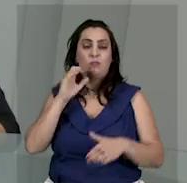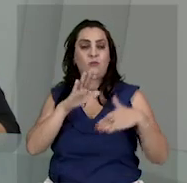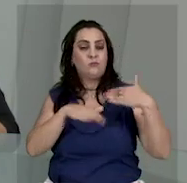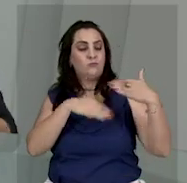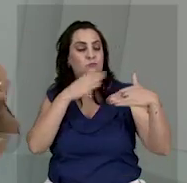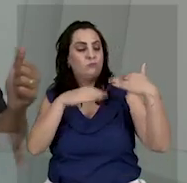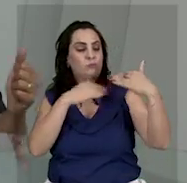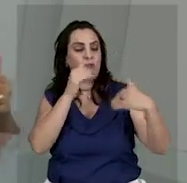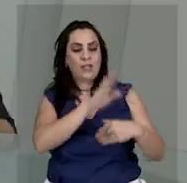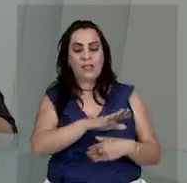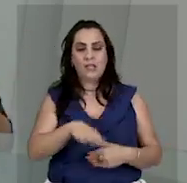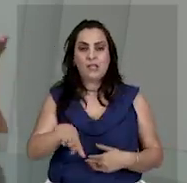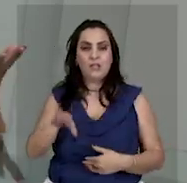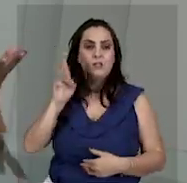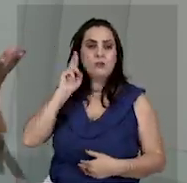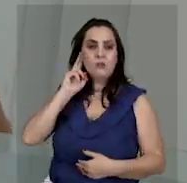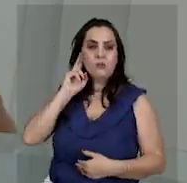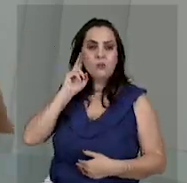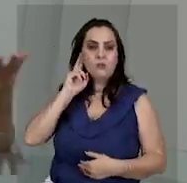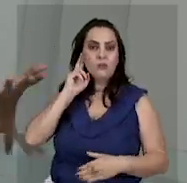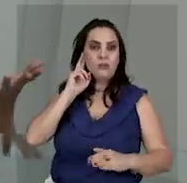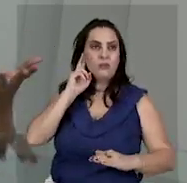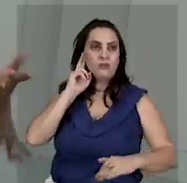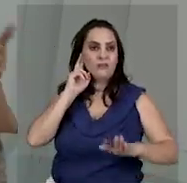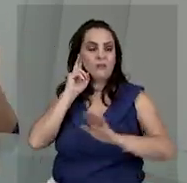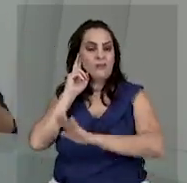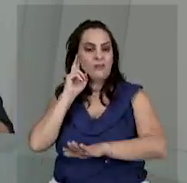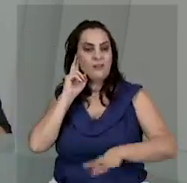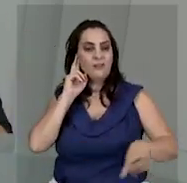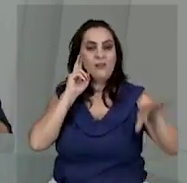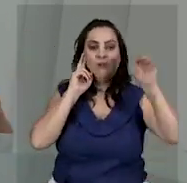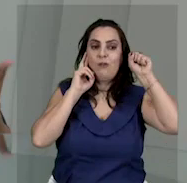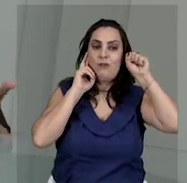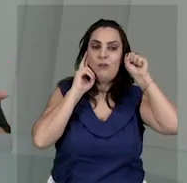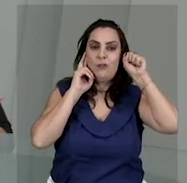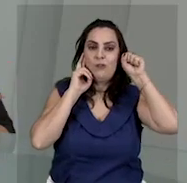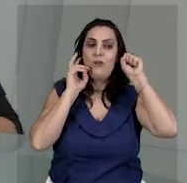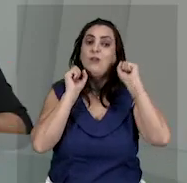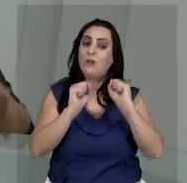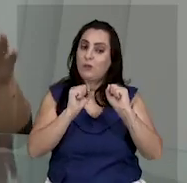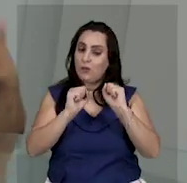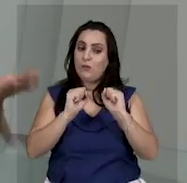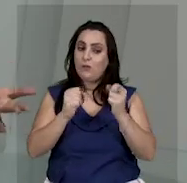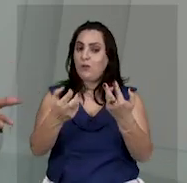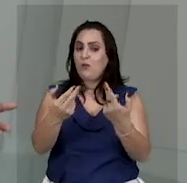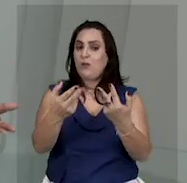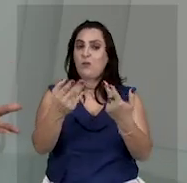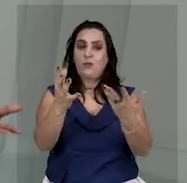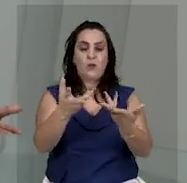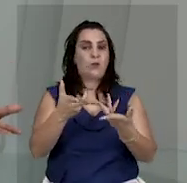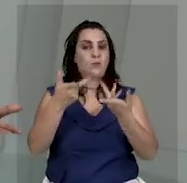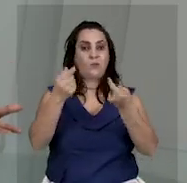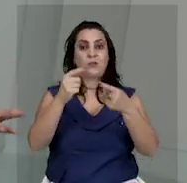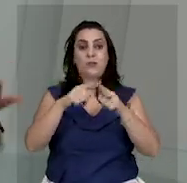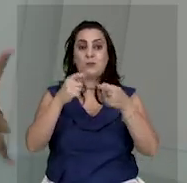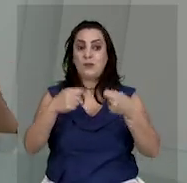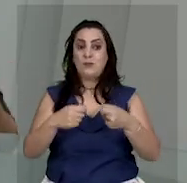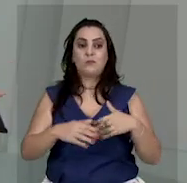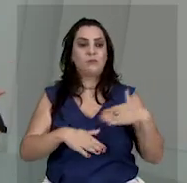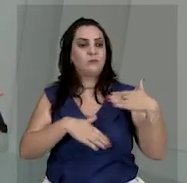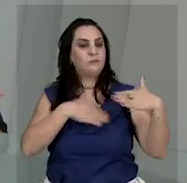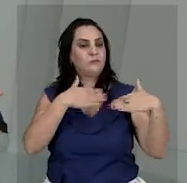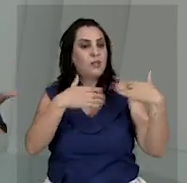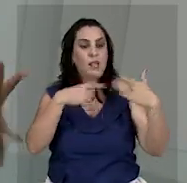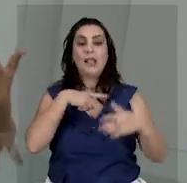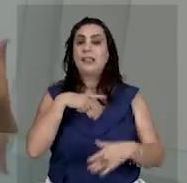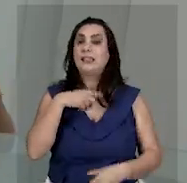da ouvinte pode acontecer da mesma forma, na mesma qualidade, desde que ela cresça tendo uma língua. É isso, Gil? Ela tem que ter